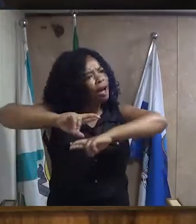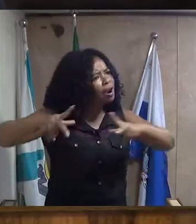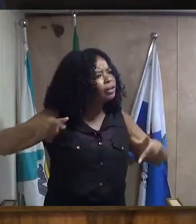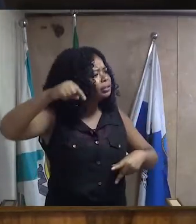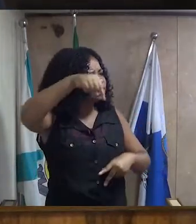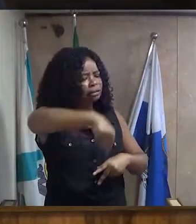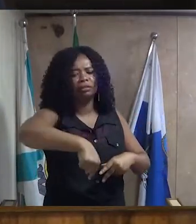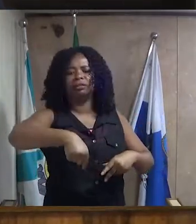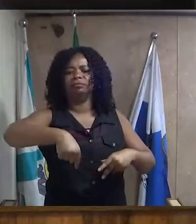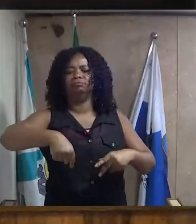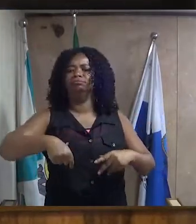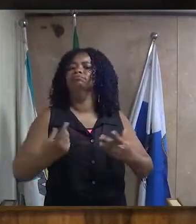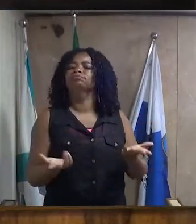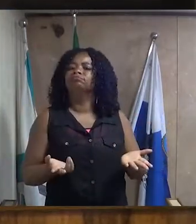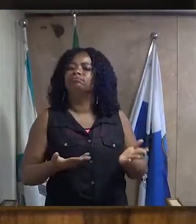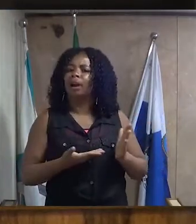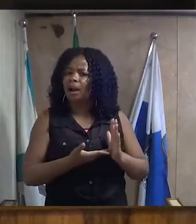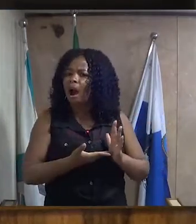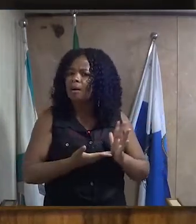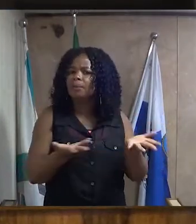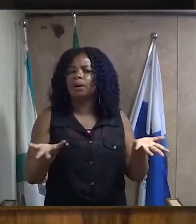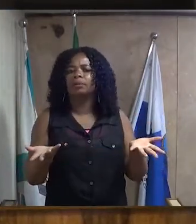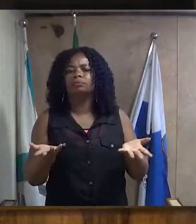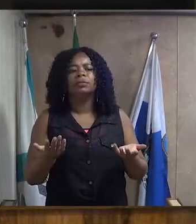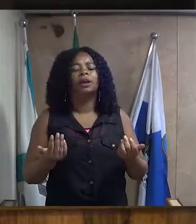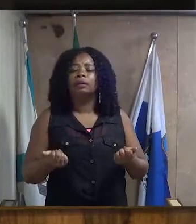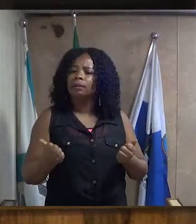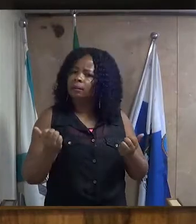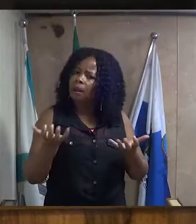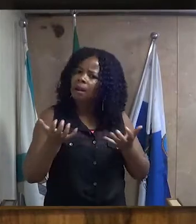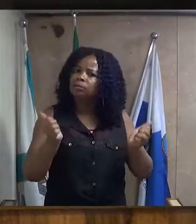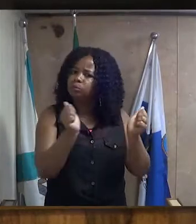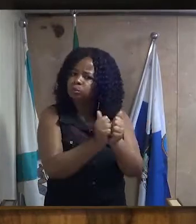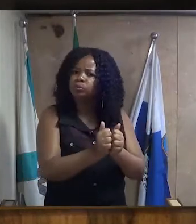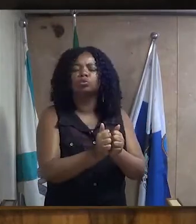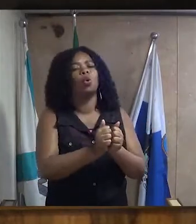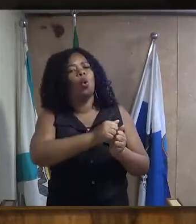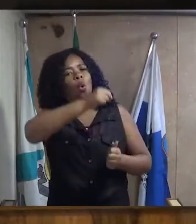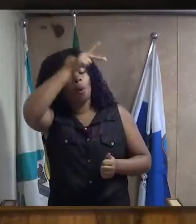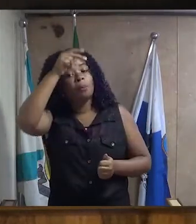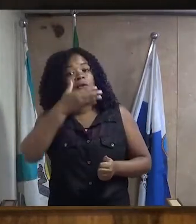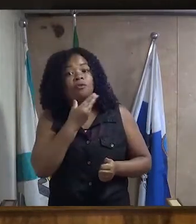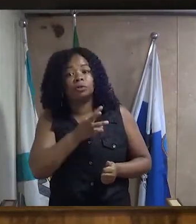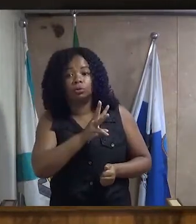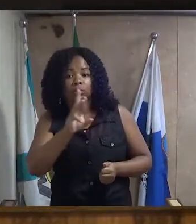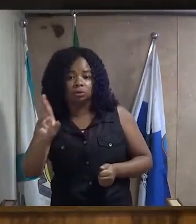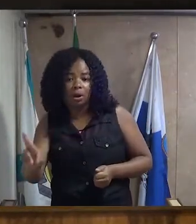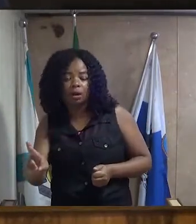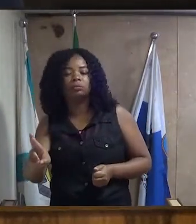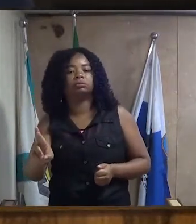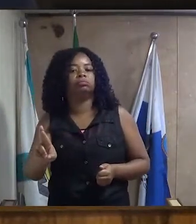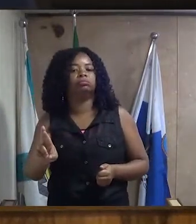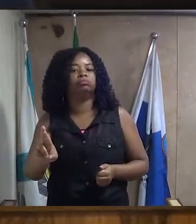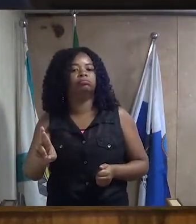casa legislativa. Quero estar ao lado do prefeito Washington Reis, que é um prefeito fazedor, né, seu